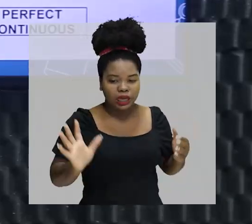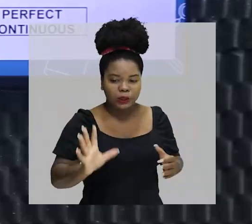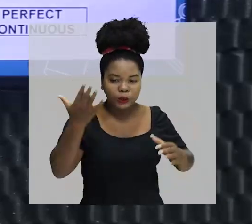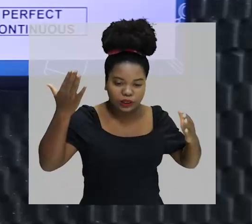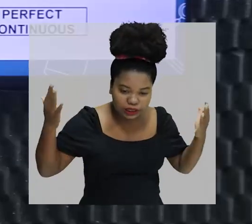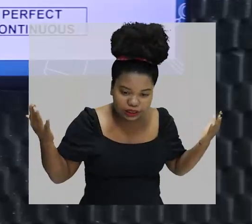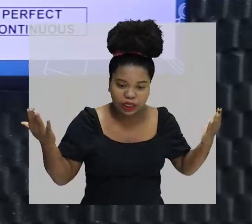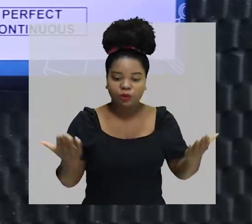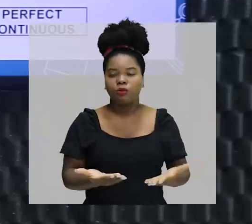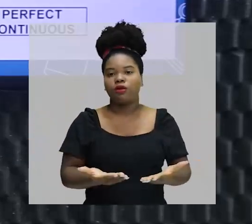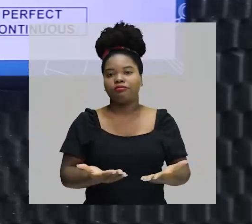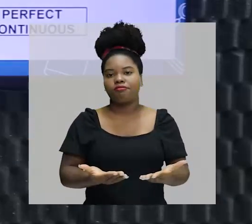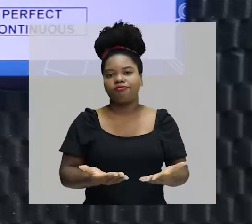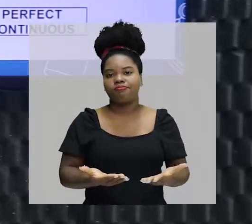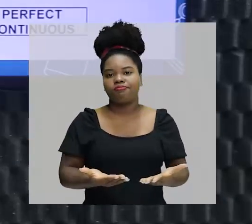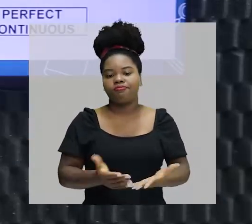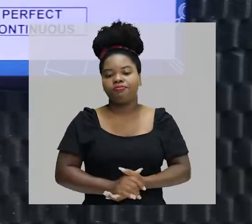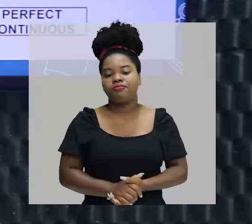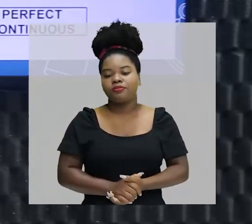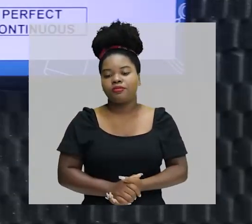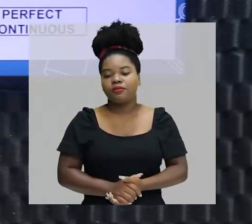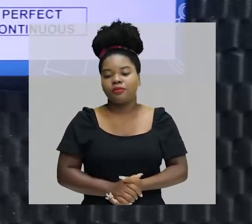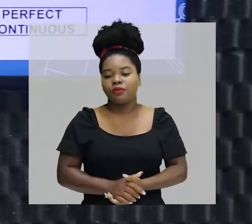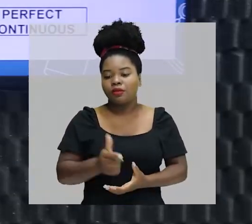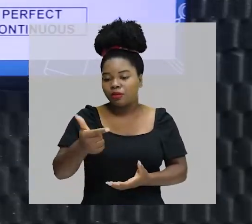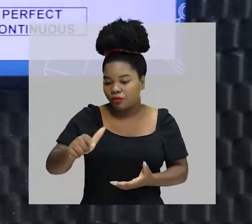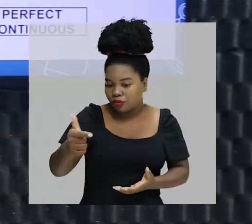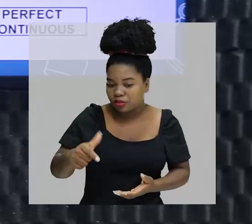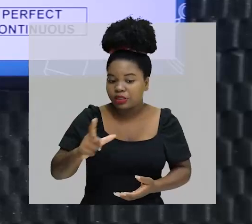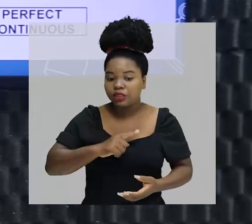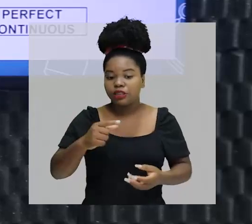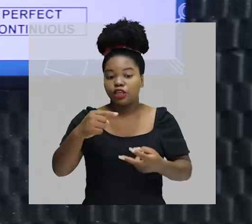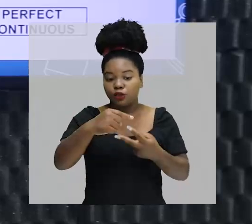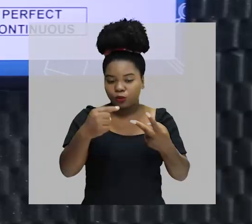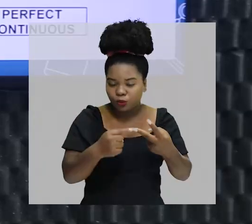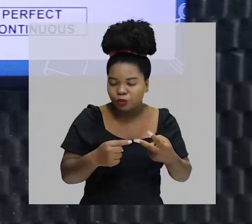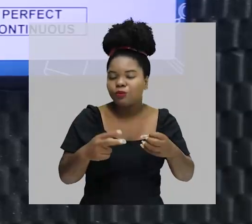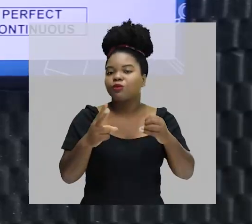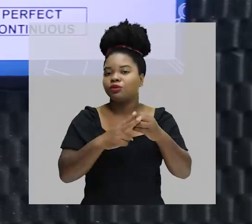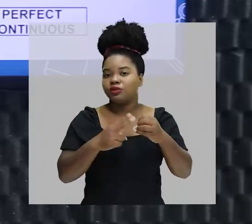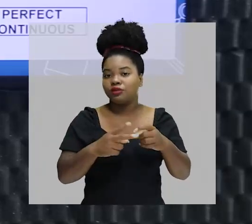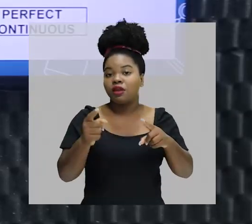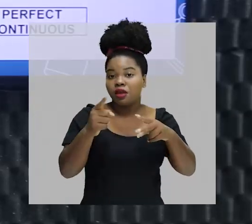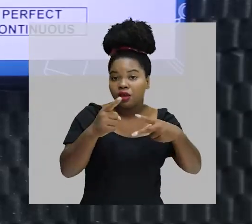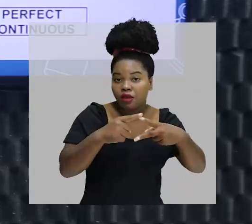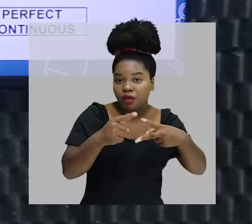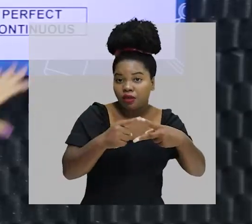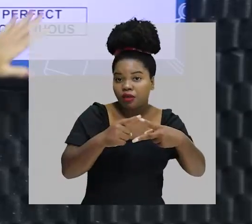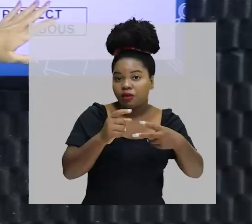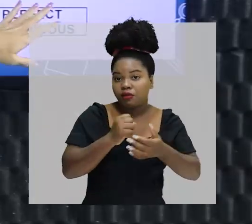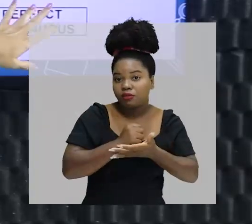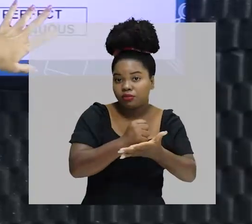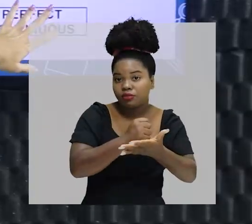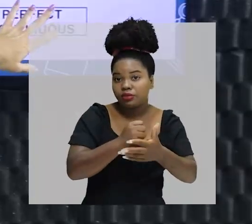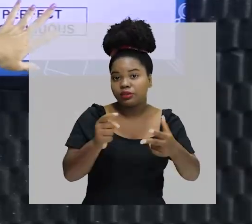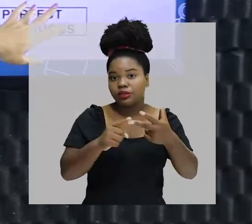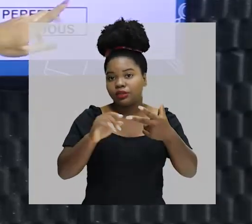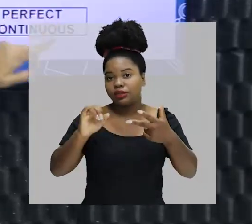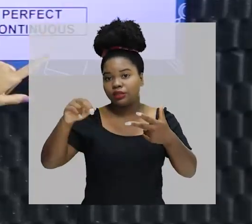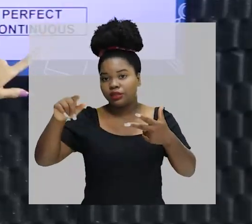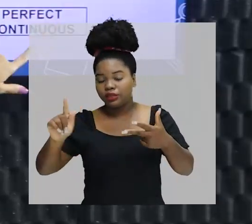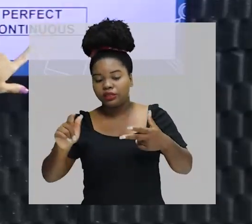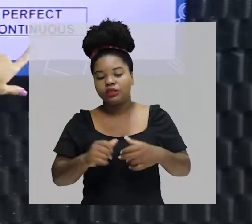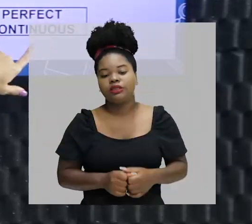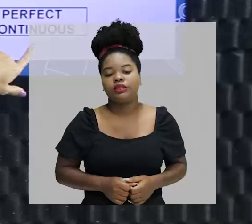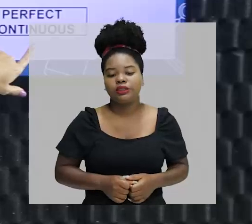está em andamento. No caso do contínuo, eu já tenho 2 verbos, ó, o verbo auxiliar e o ing. Tempo